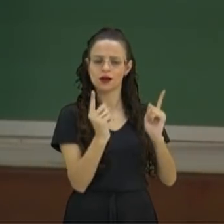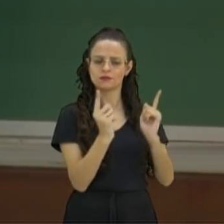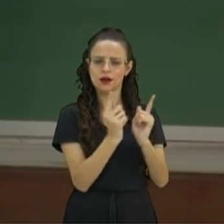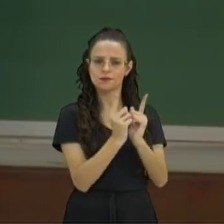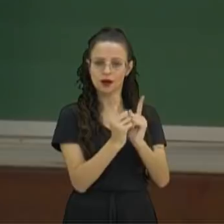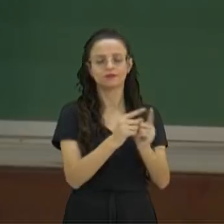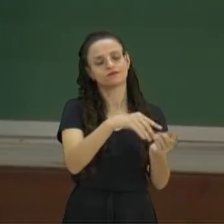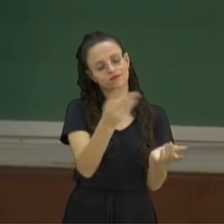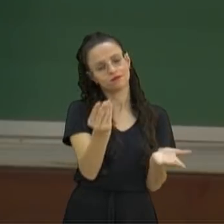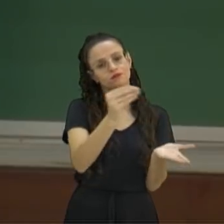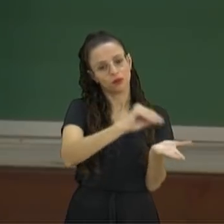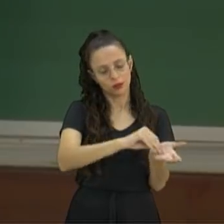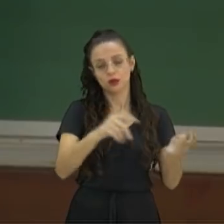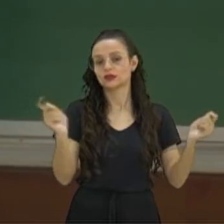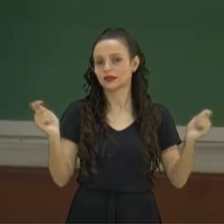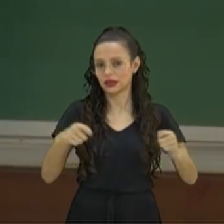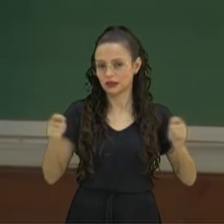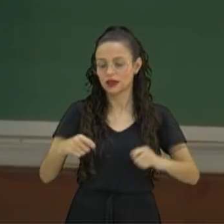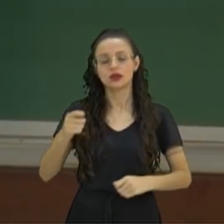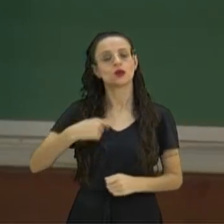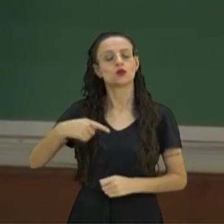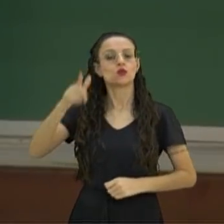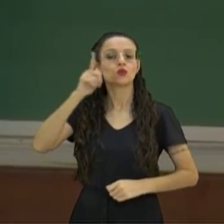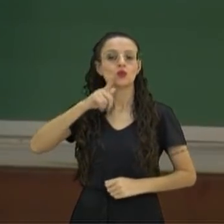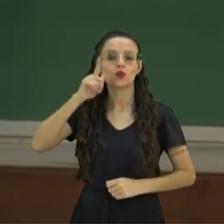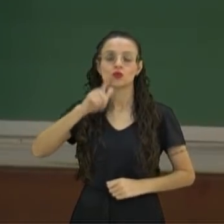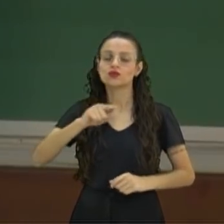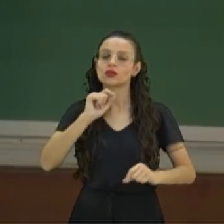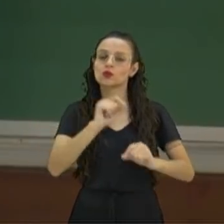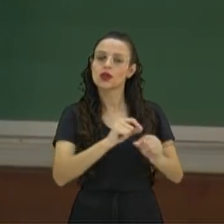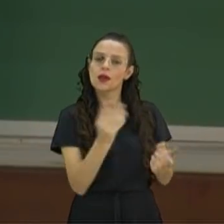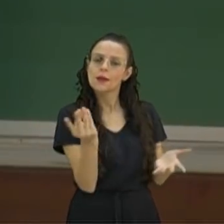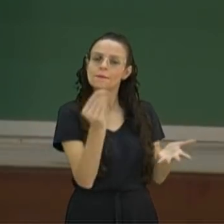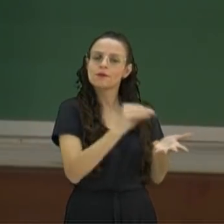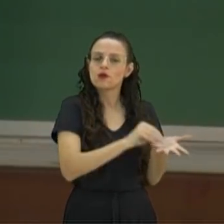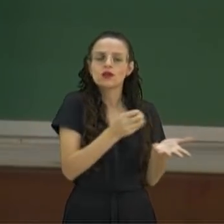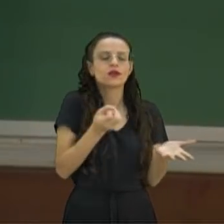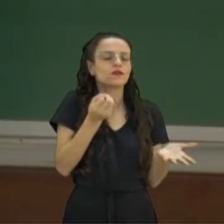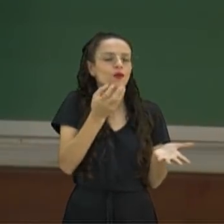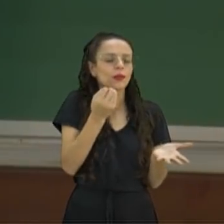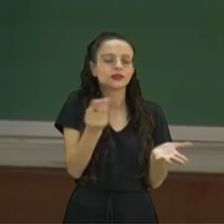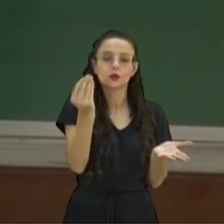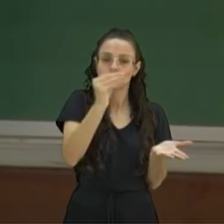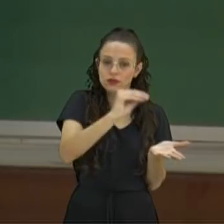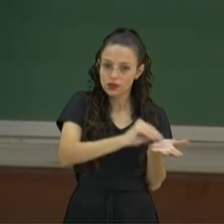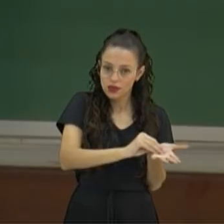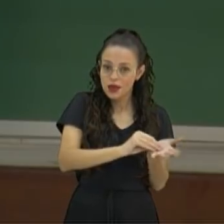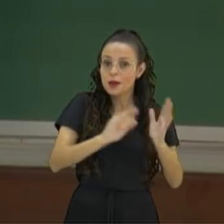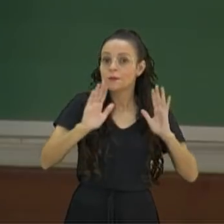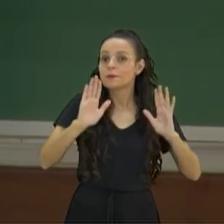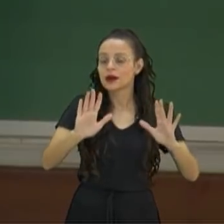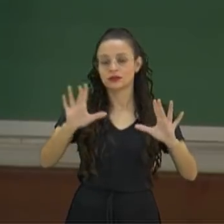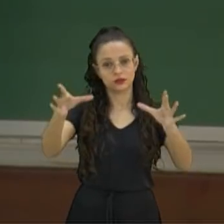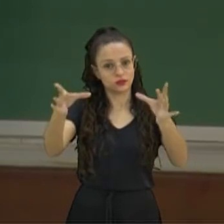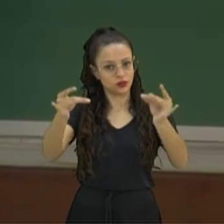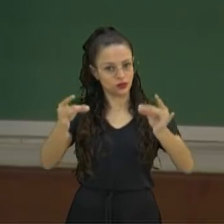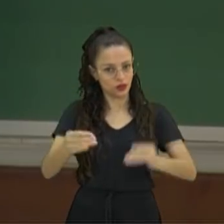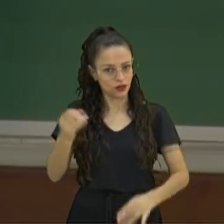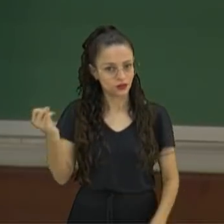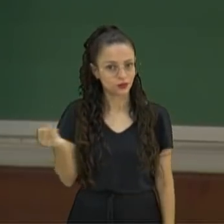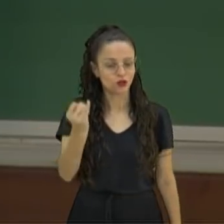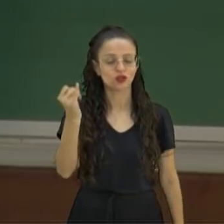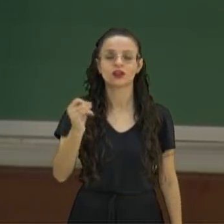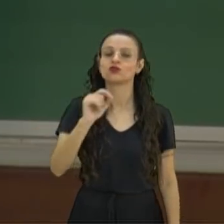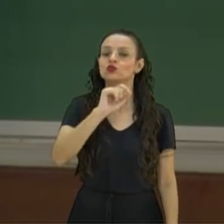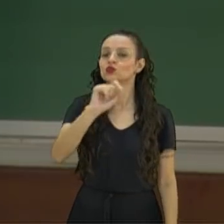isso caiba no papel, para que eu consiga ter aquela informação representada no papel. Só que o detalhe importante é que a gente